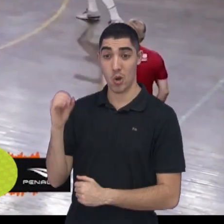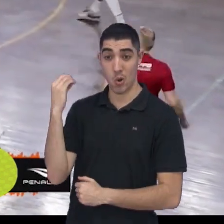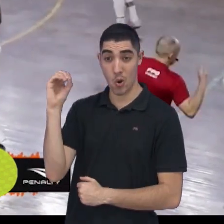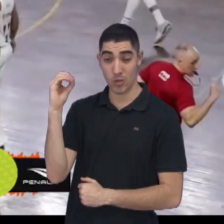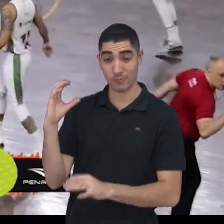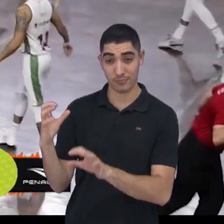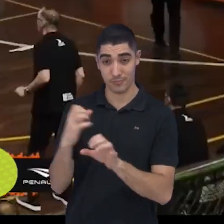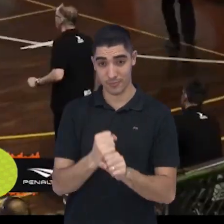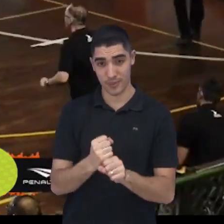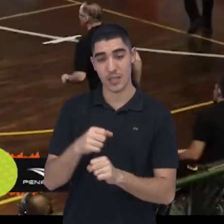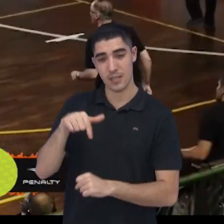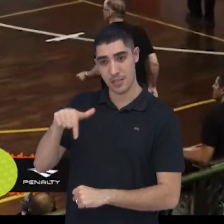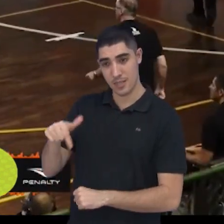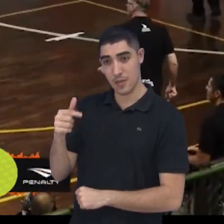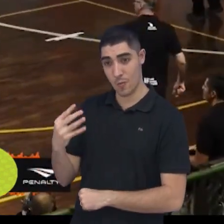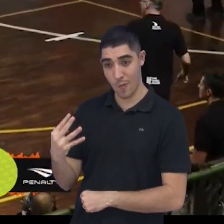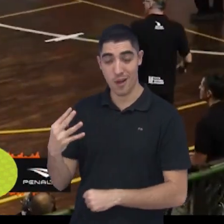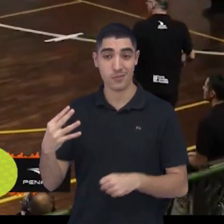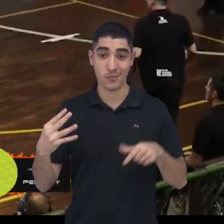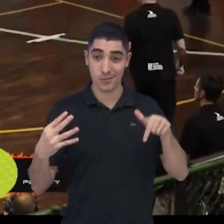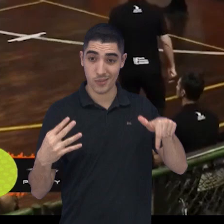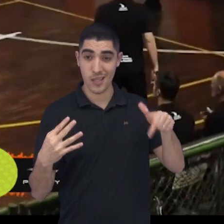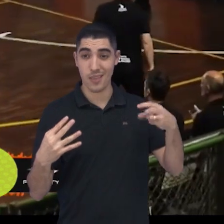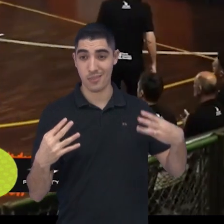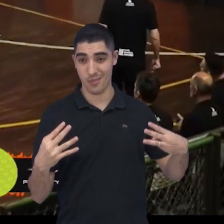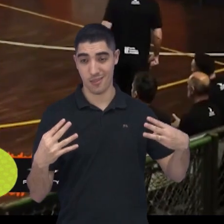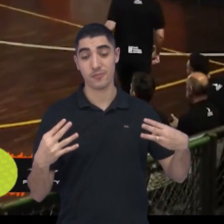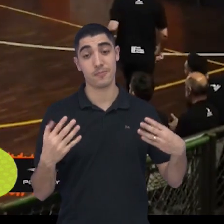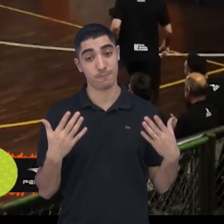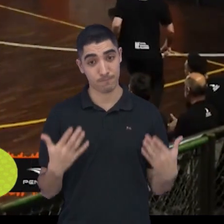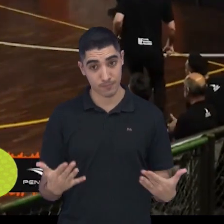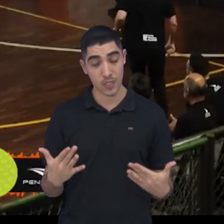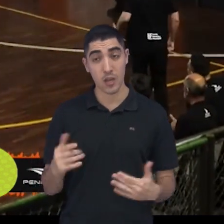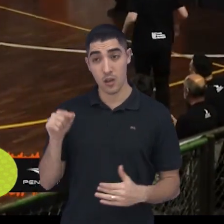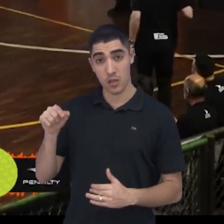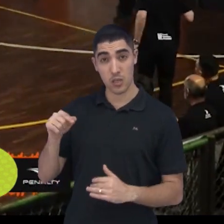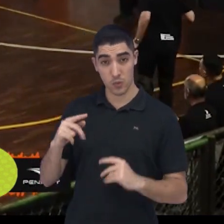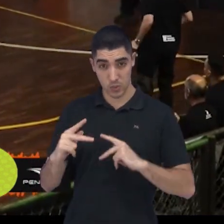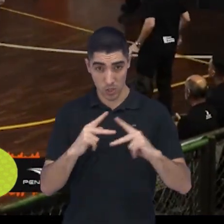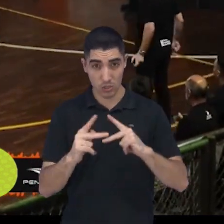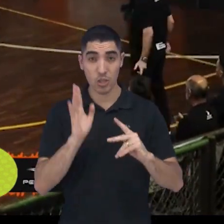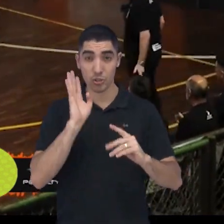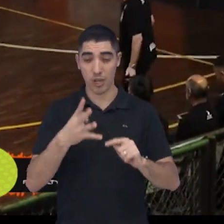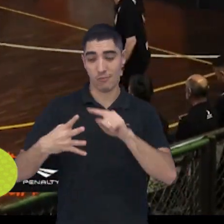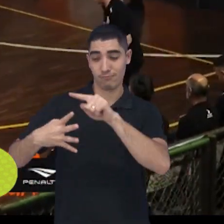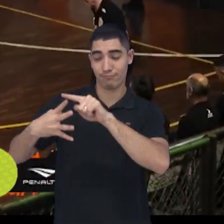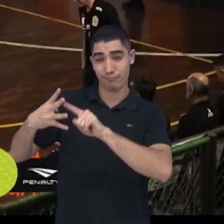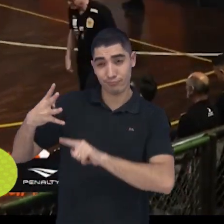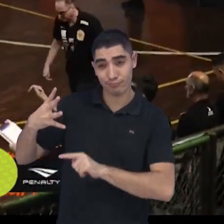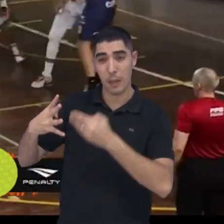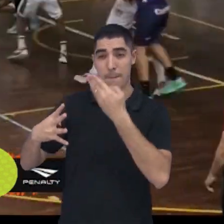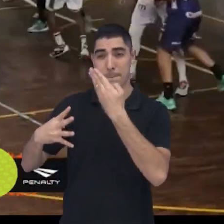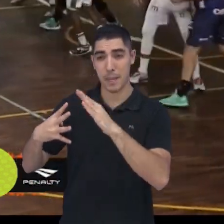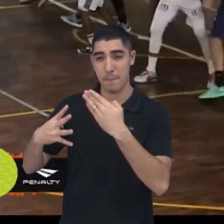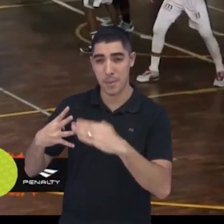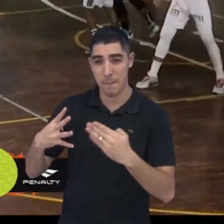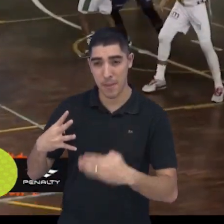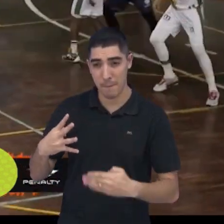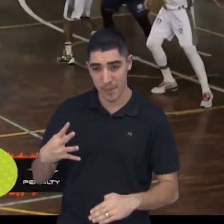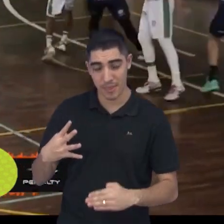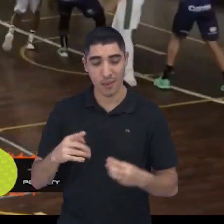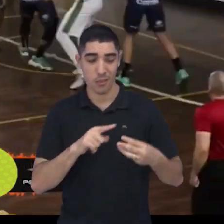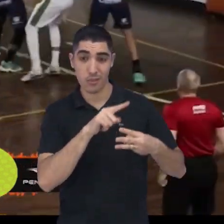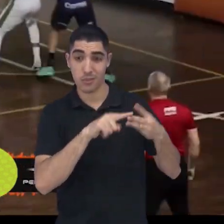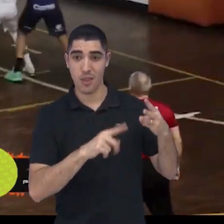de 74-73. E o time do técnico Regis Marrelli conheceu a sua 4ª derrota na competição em 7 jogos.